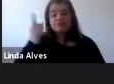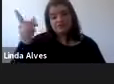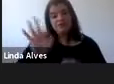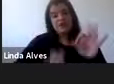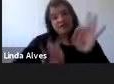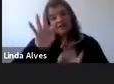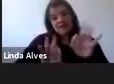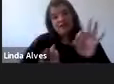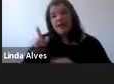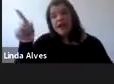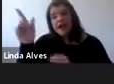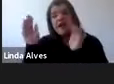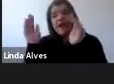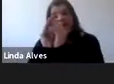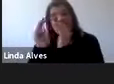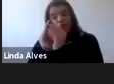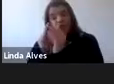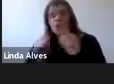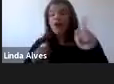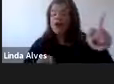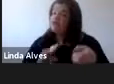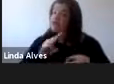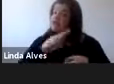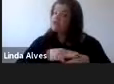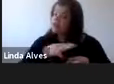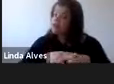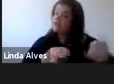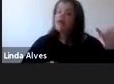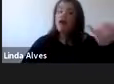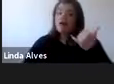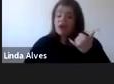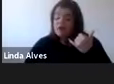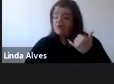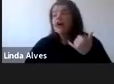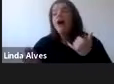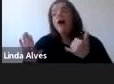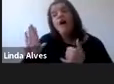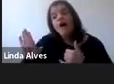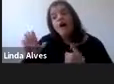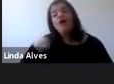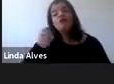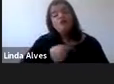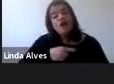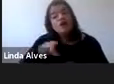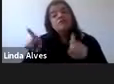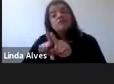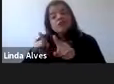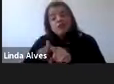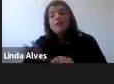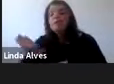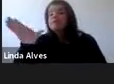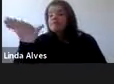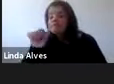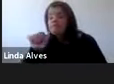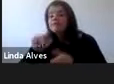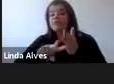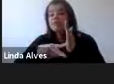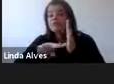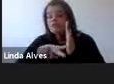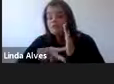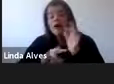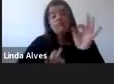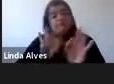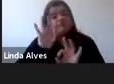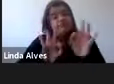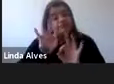E a Volkswagen nos dizia, já nesse período, olha, em algum momento, a gente vai buscar os sindicatos para discutir uma reestruturação também. Só não estamos fazendo isso